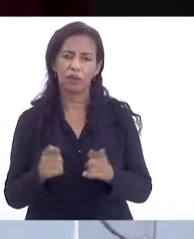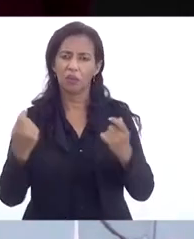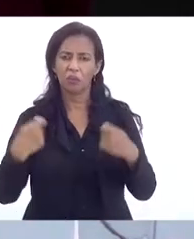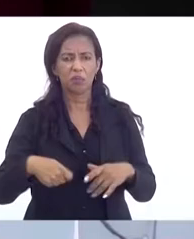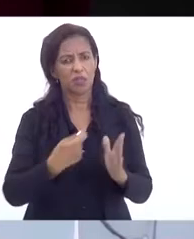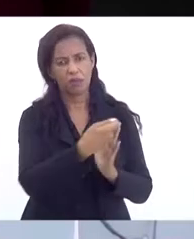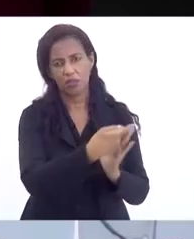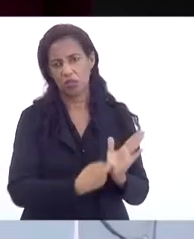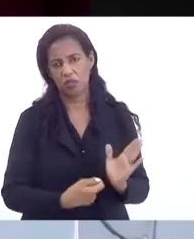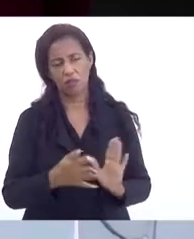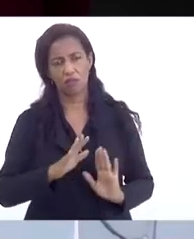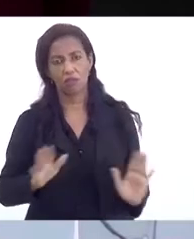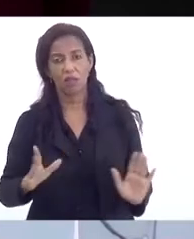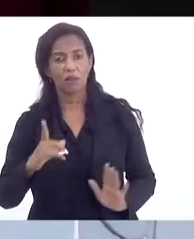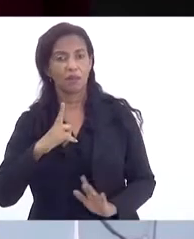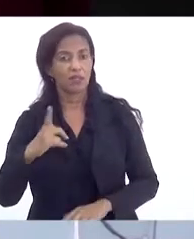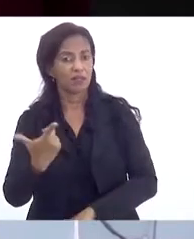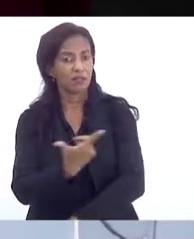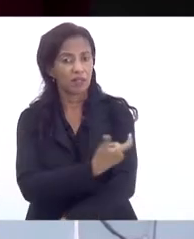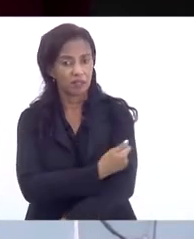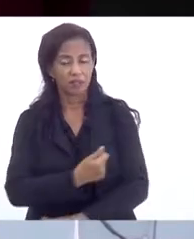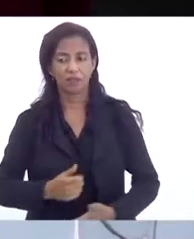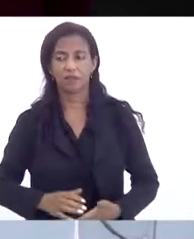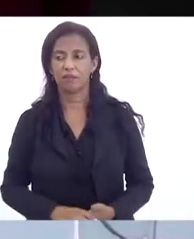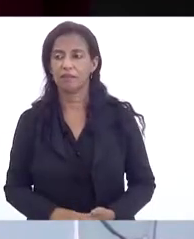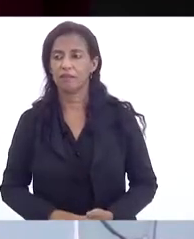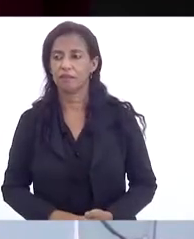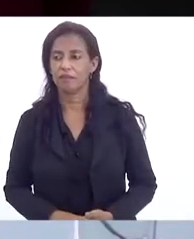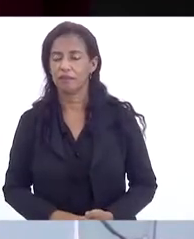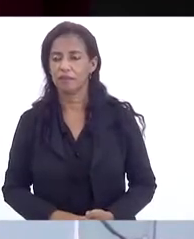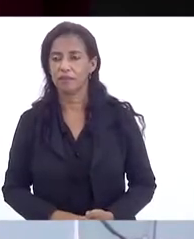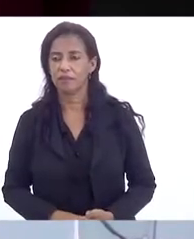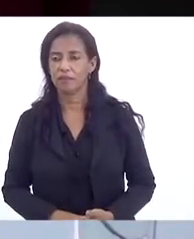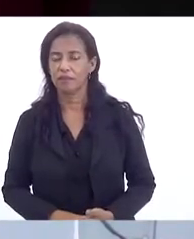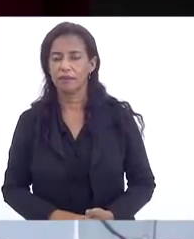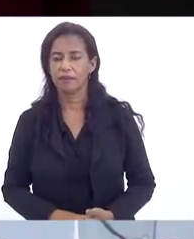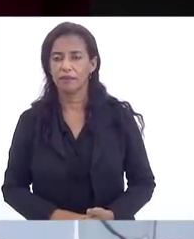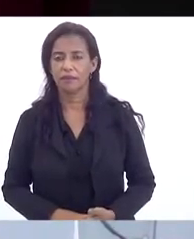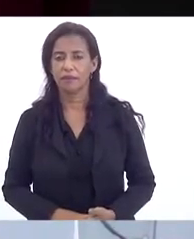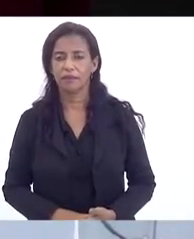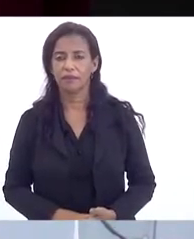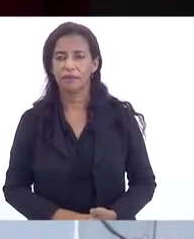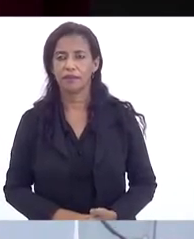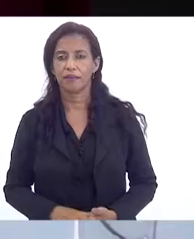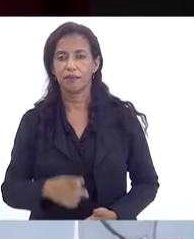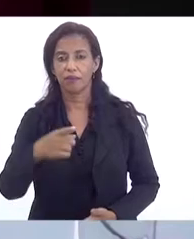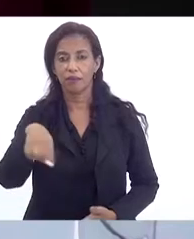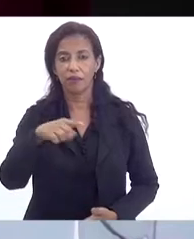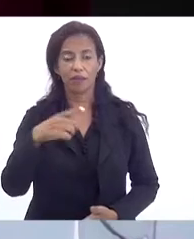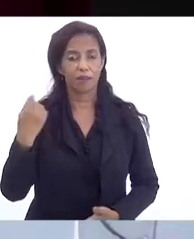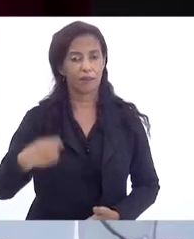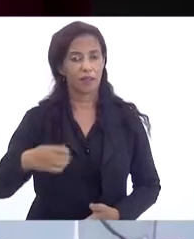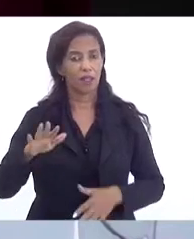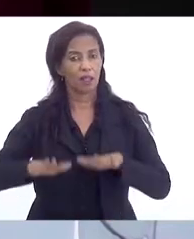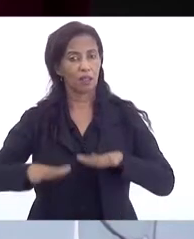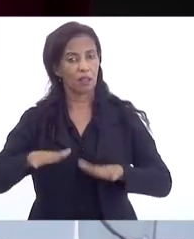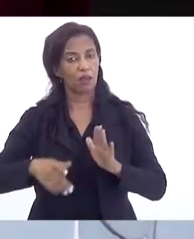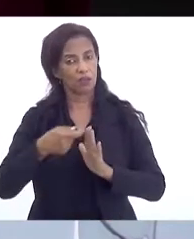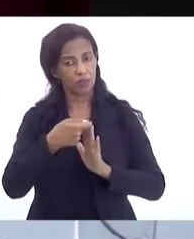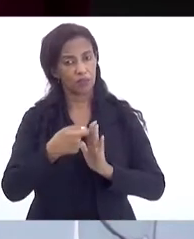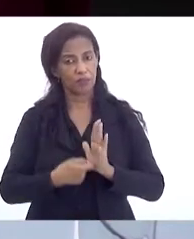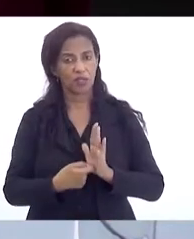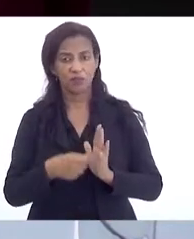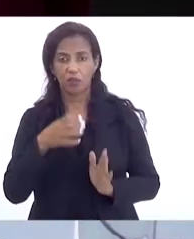prescrição. Mas tem vacinas, né, que você precisa talvez prescrever, eu não